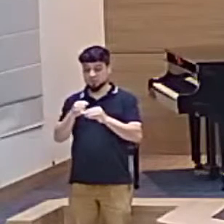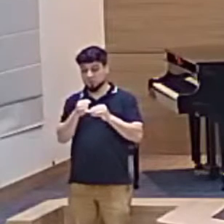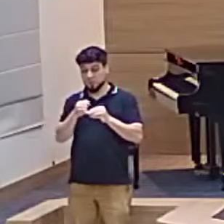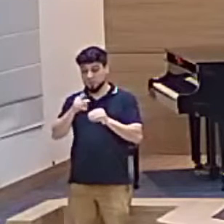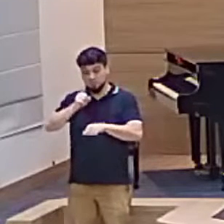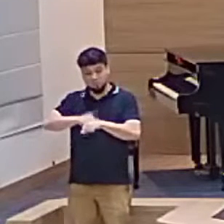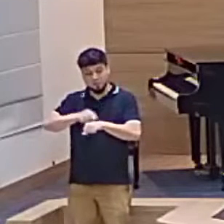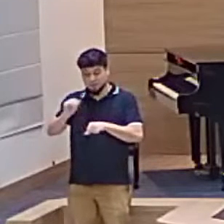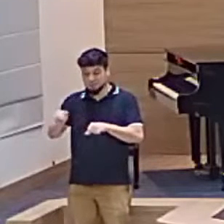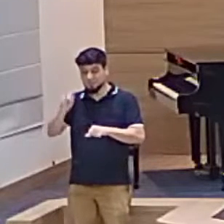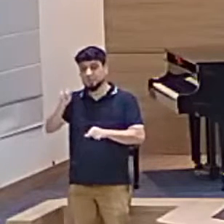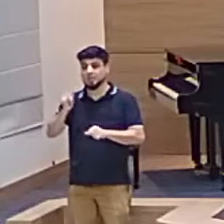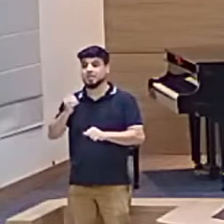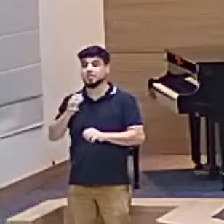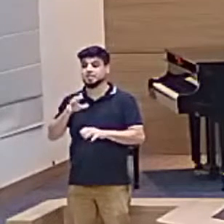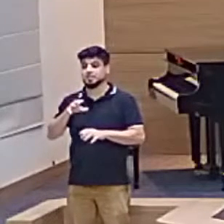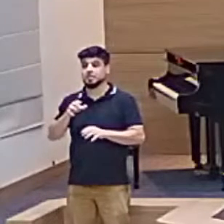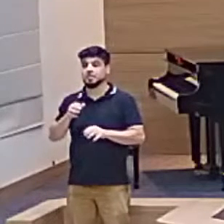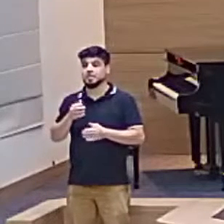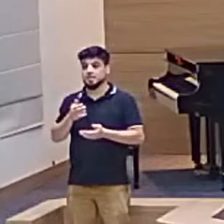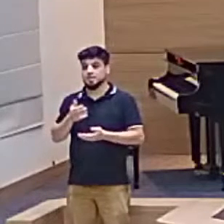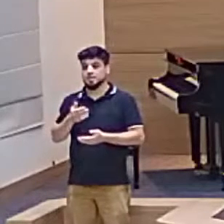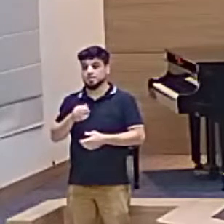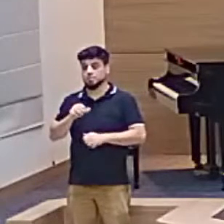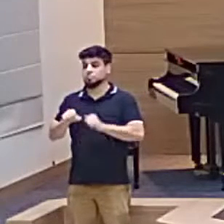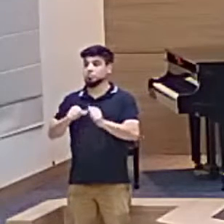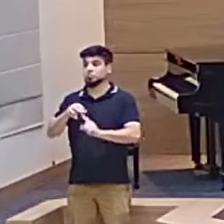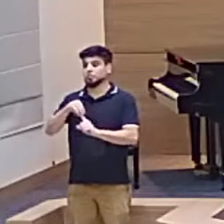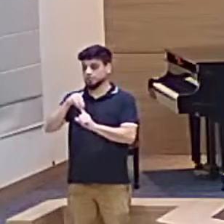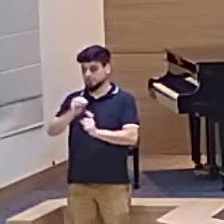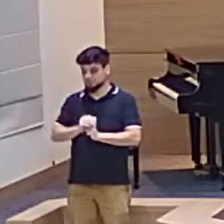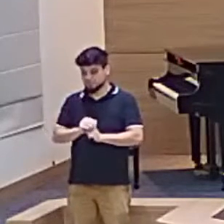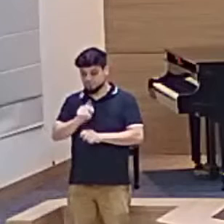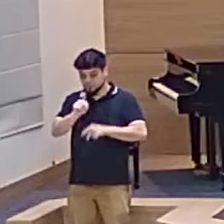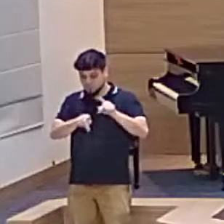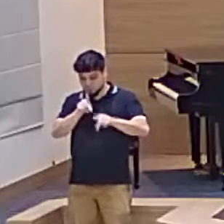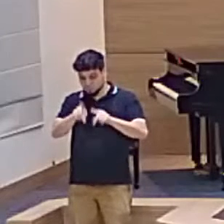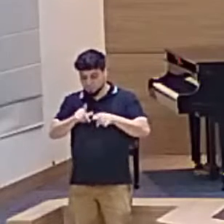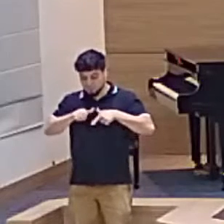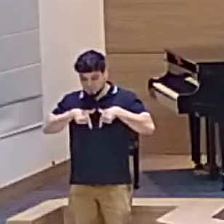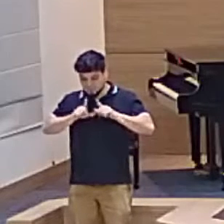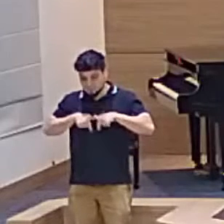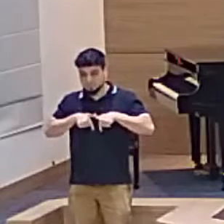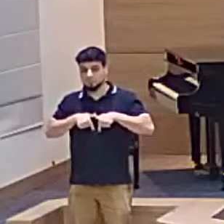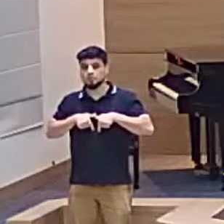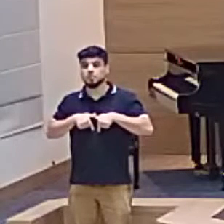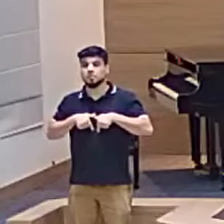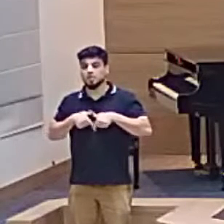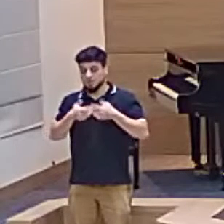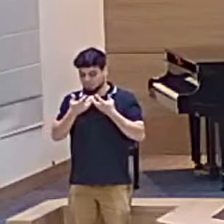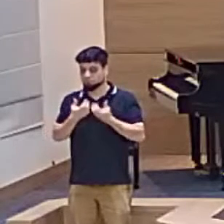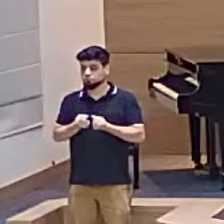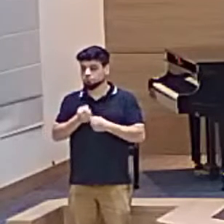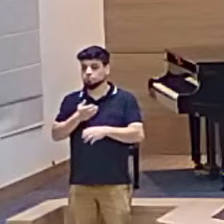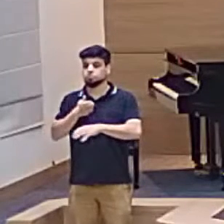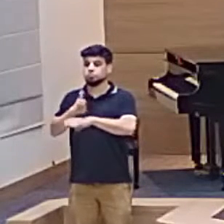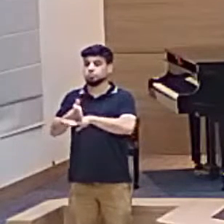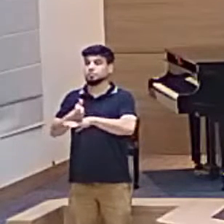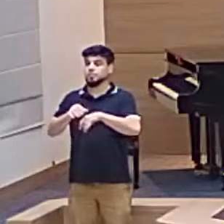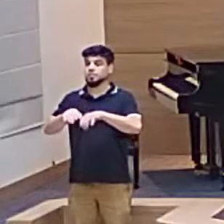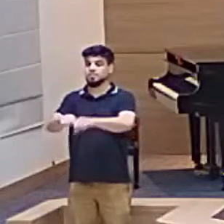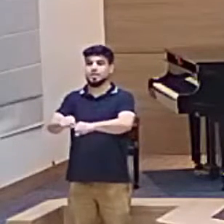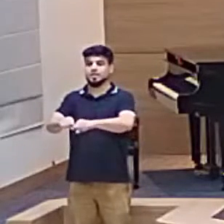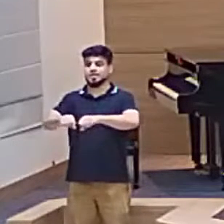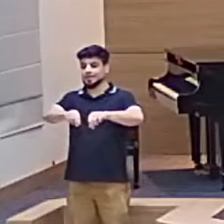história onde o povo de Israel Estava caminhando para entrar na Terra Prometida Isto é na tomará posse